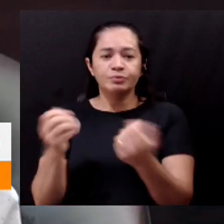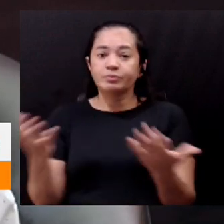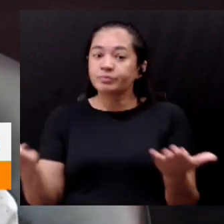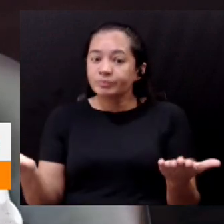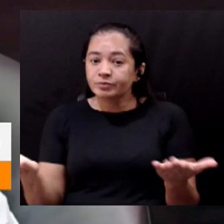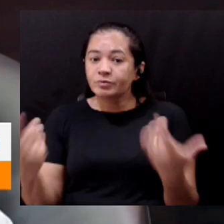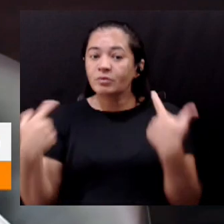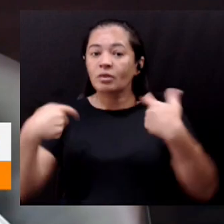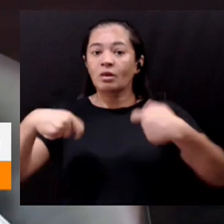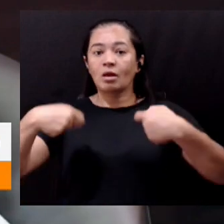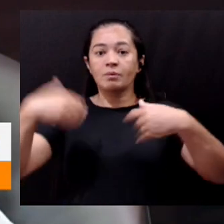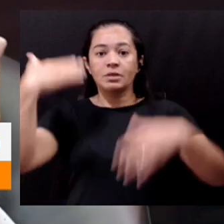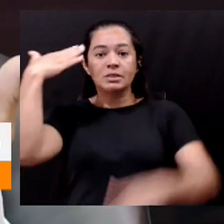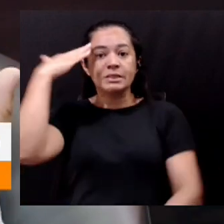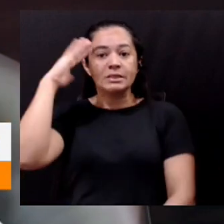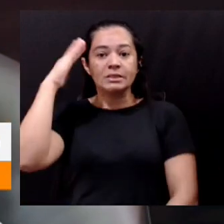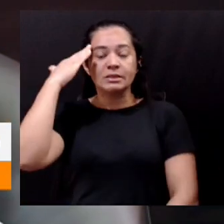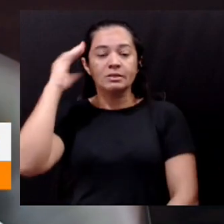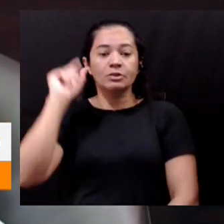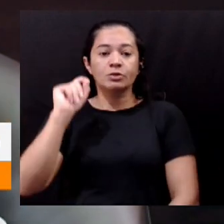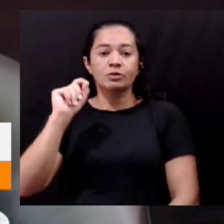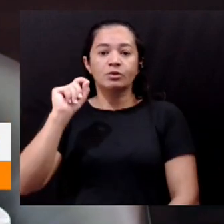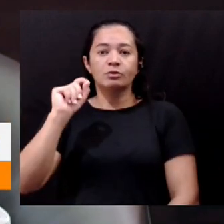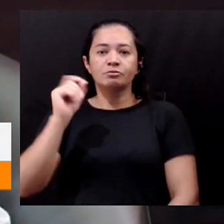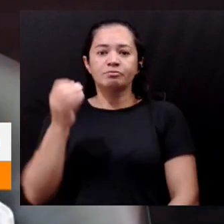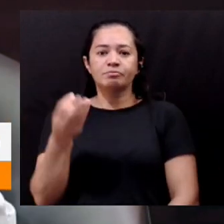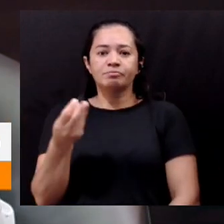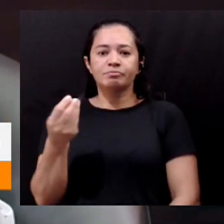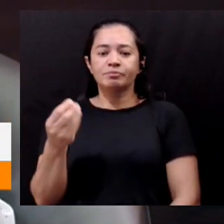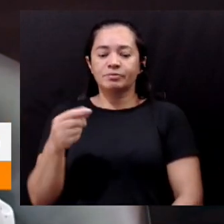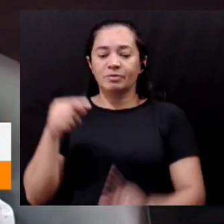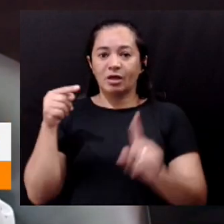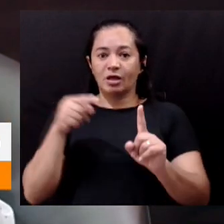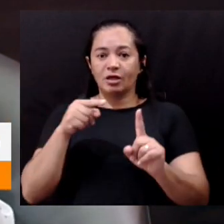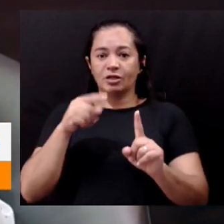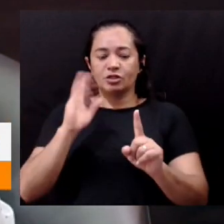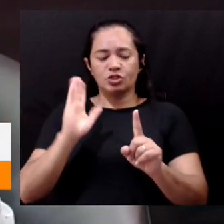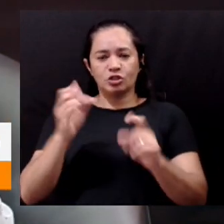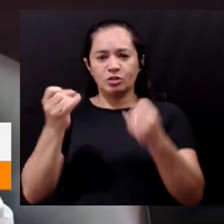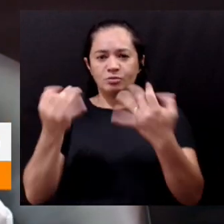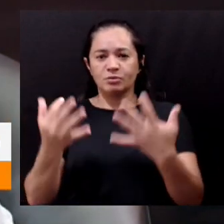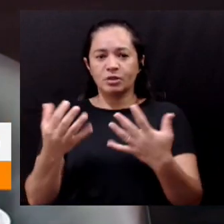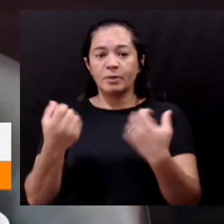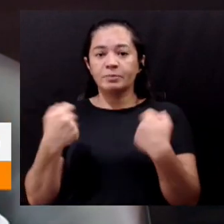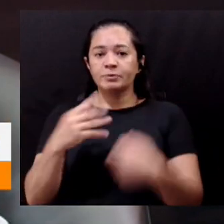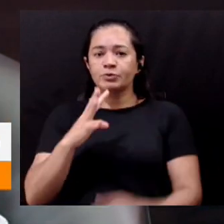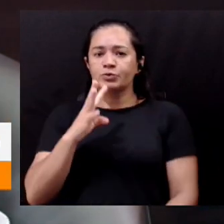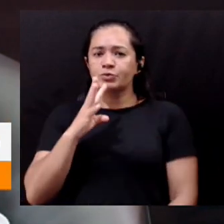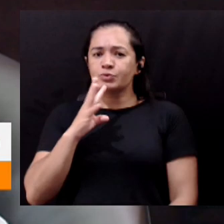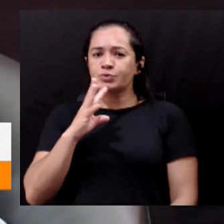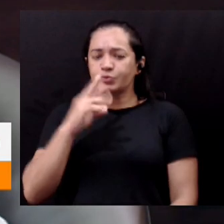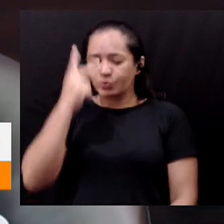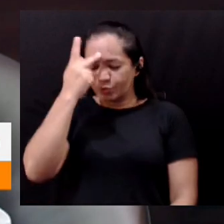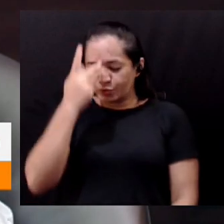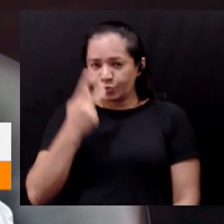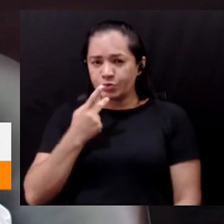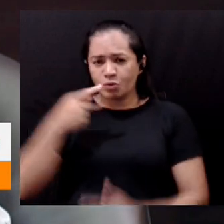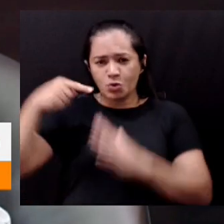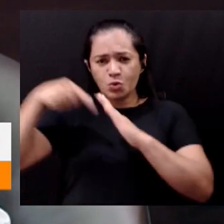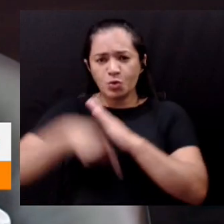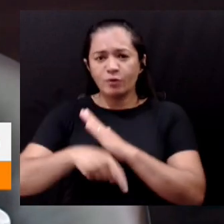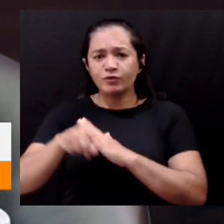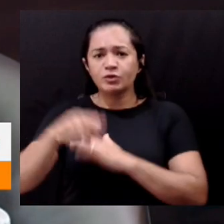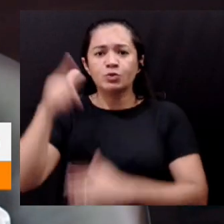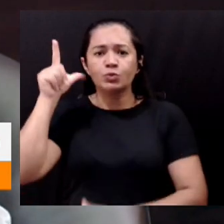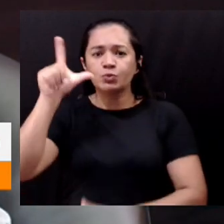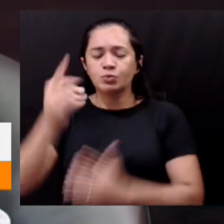entender e ter, como disse a Juliana, né, um autoconhecimento para que você consiga ter um equilíbrio e